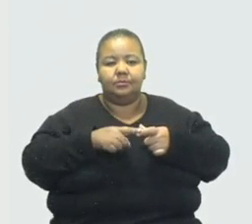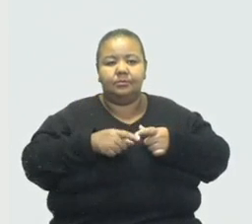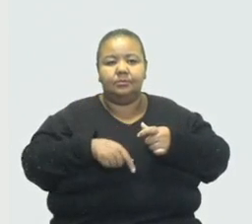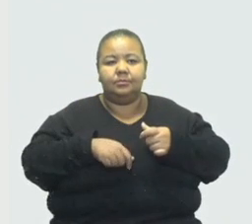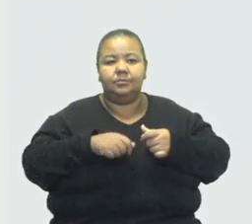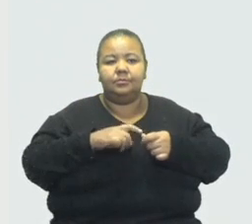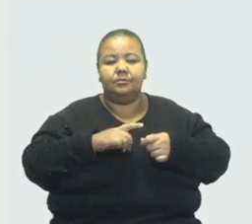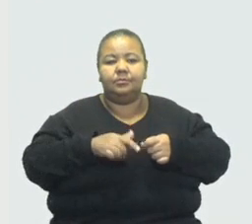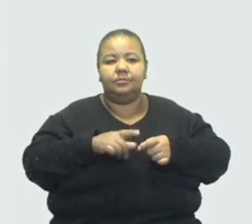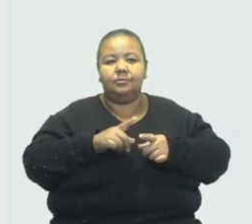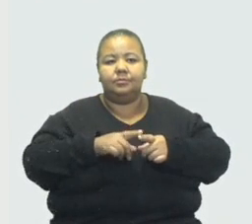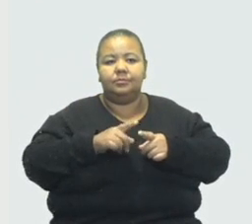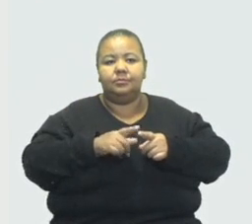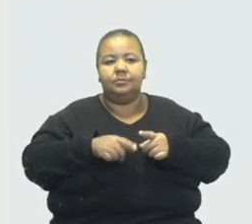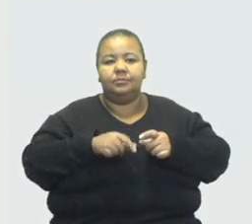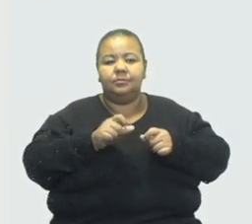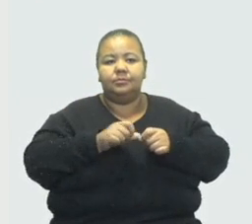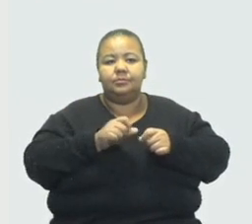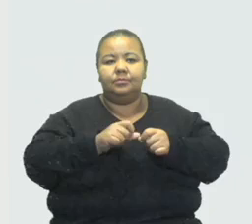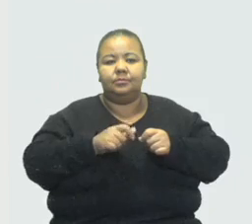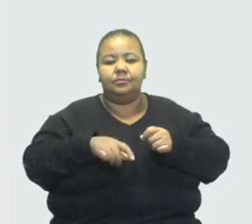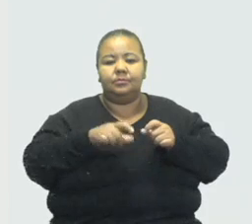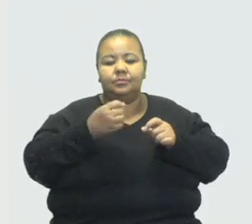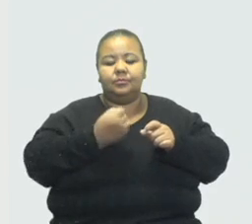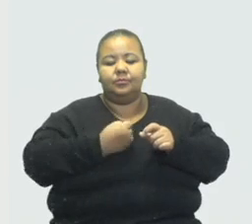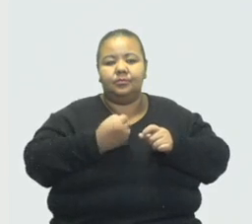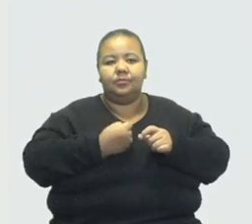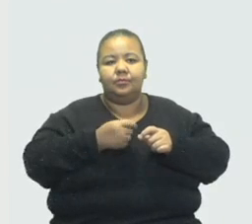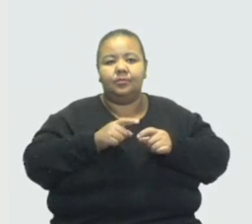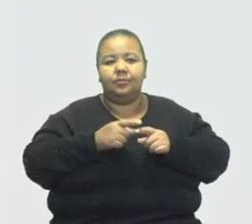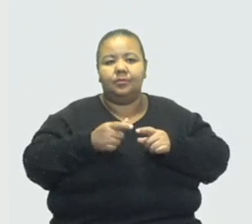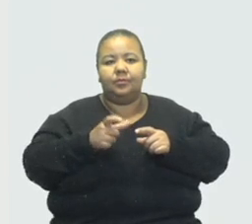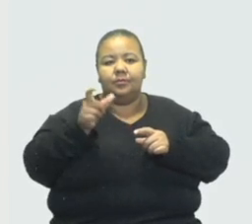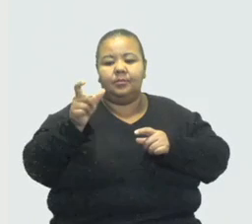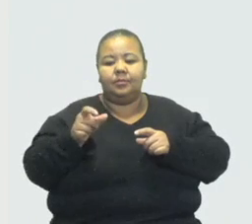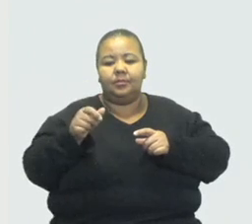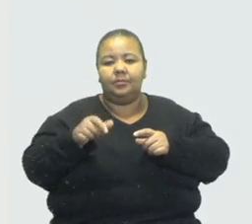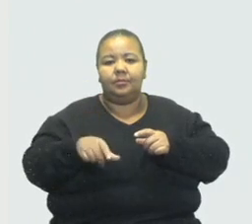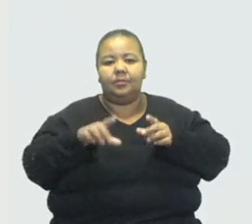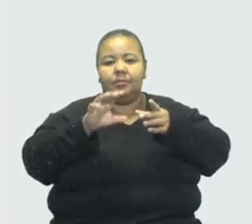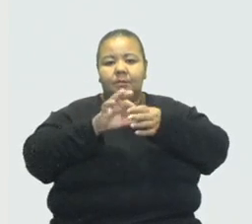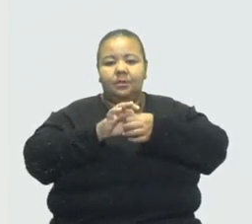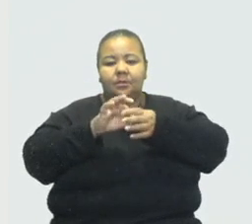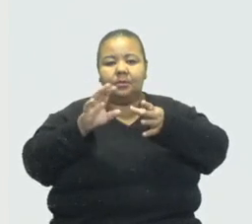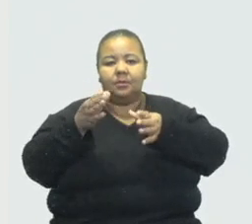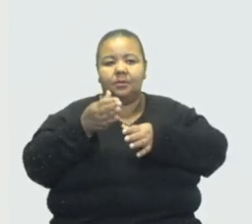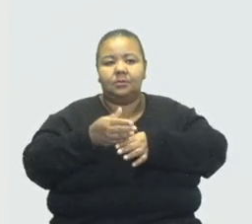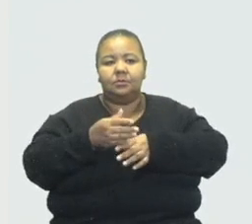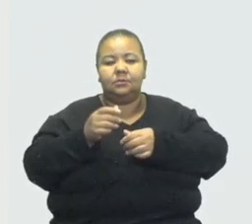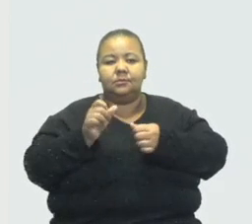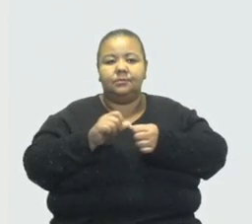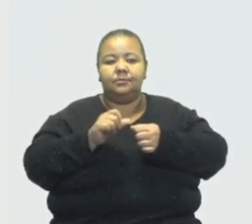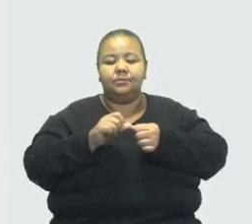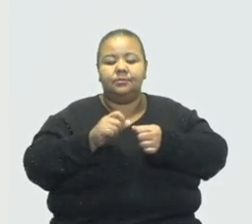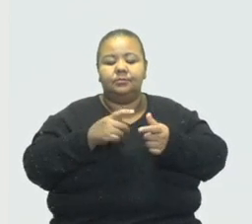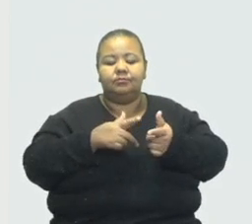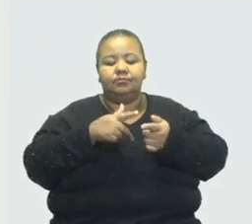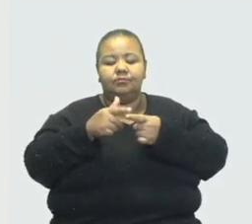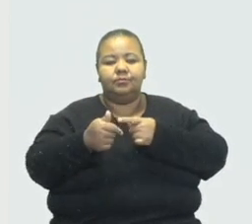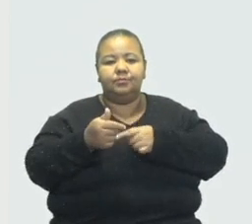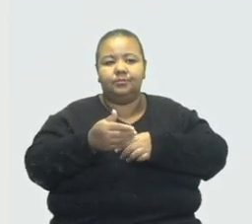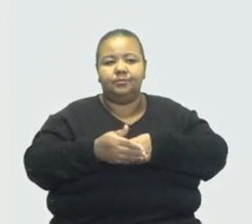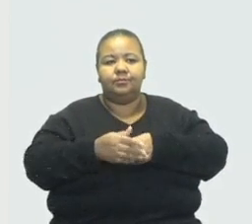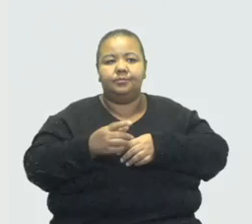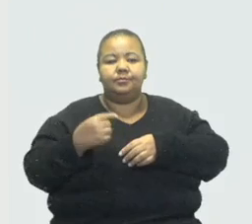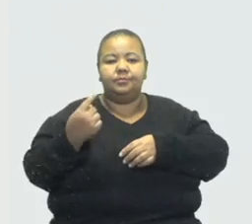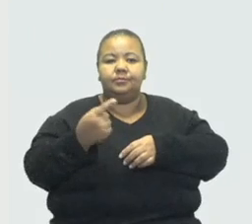nós temos a matriz dos nossos coeficientes e a matriz dos nossos termos independentes. Para resolver ela,